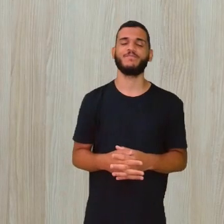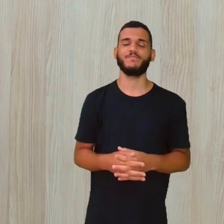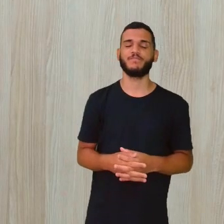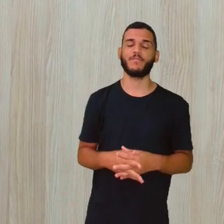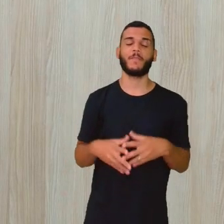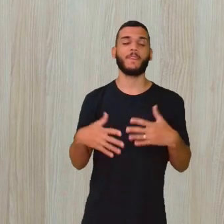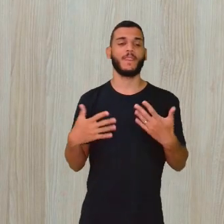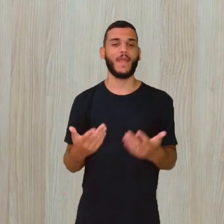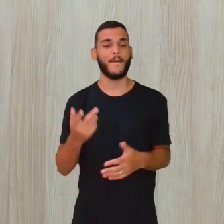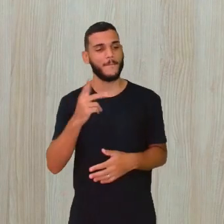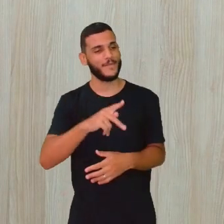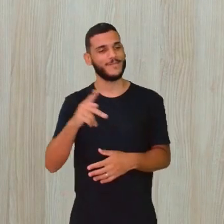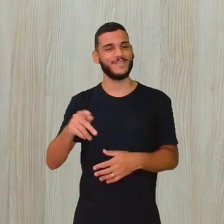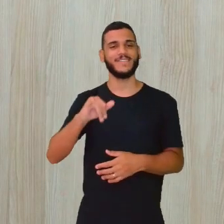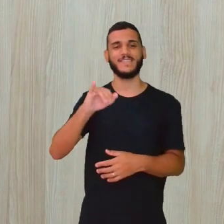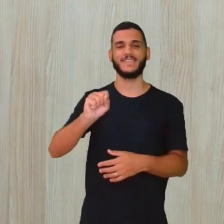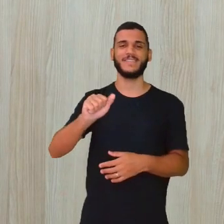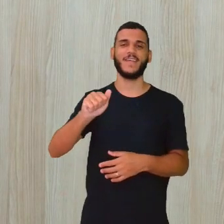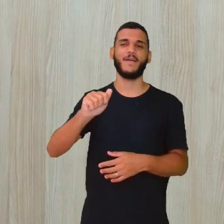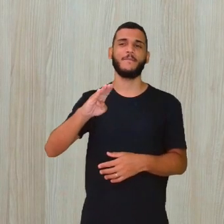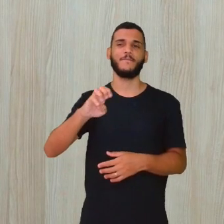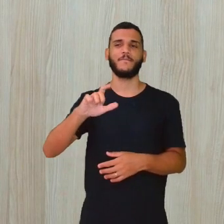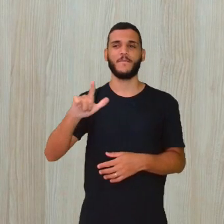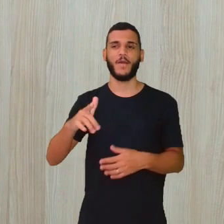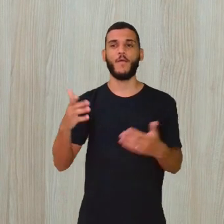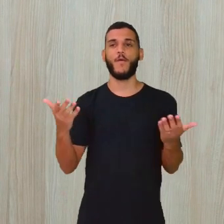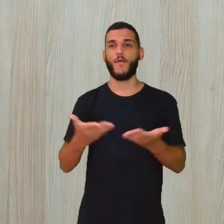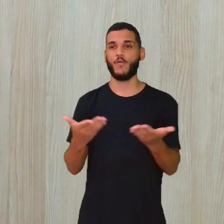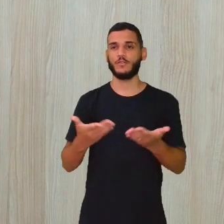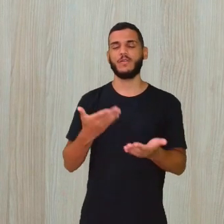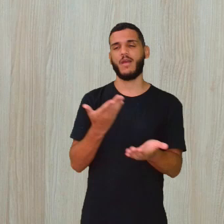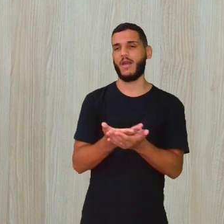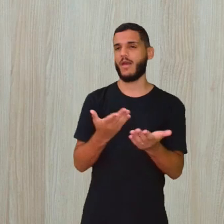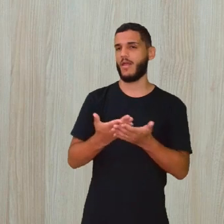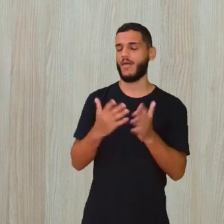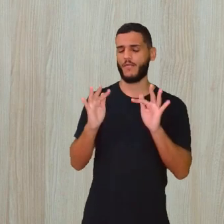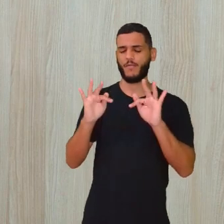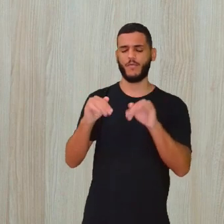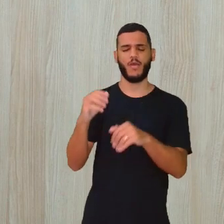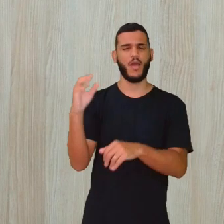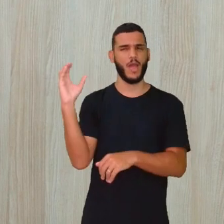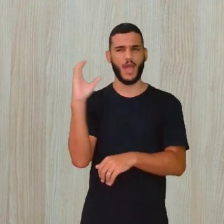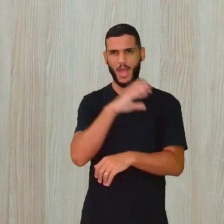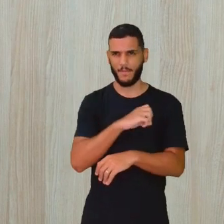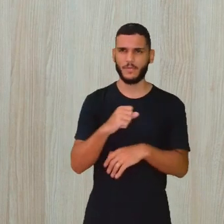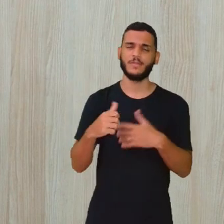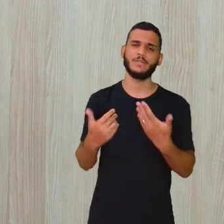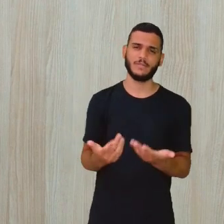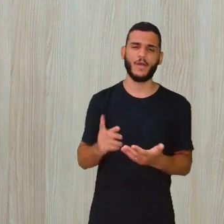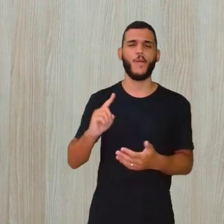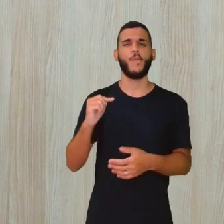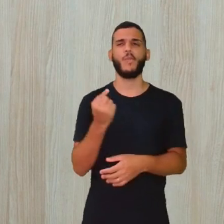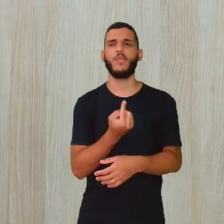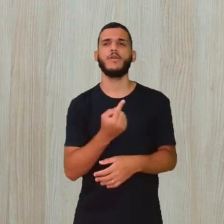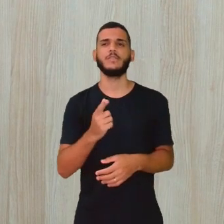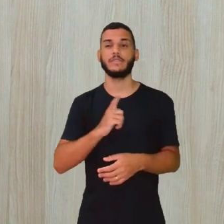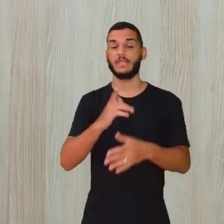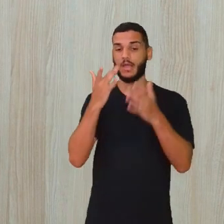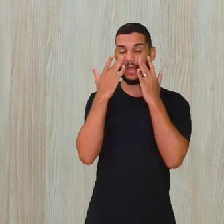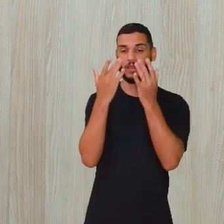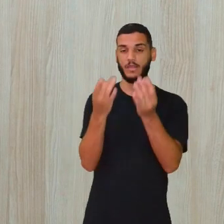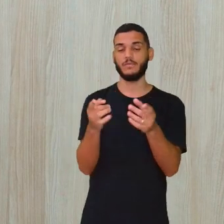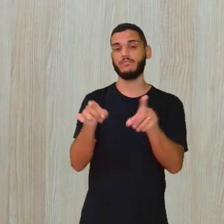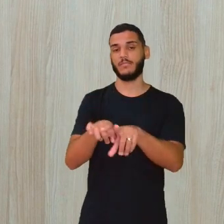Cláudia? É isso aí, professora Isabel. Nesse dia especial, nossa aula também passou bem rápido, né, professora? Então, vamos estar aí mais atentos,